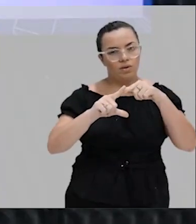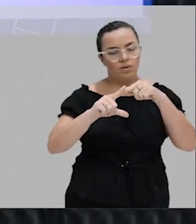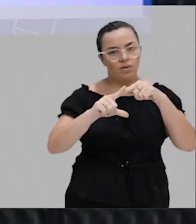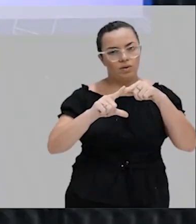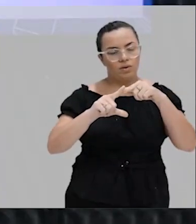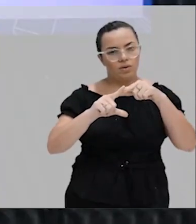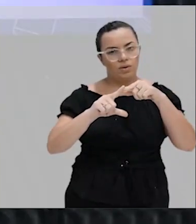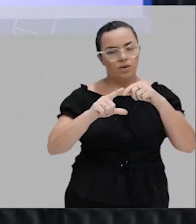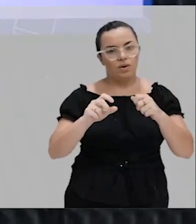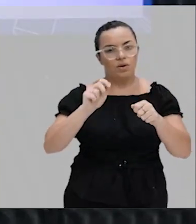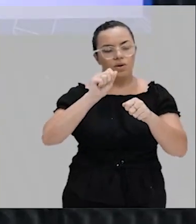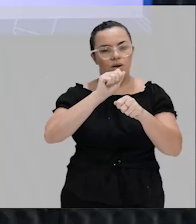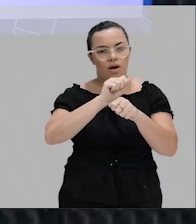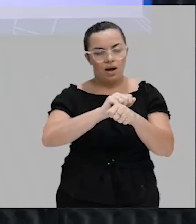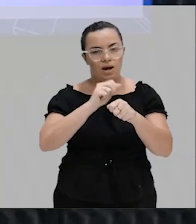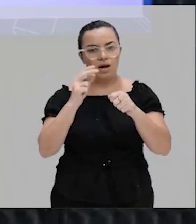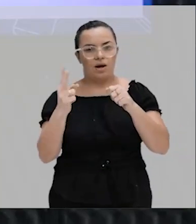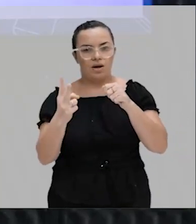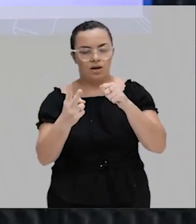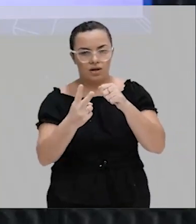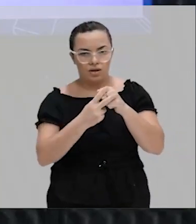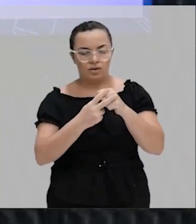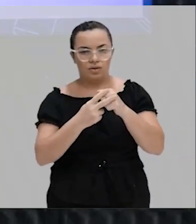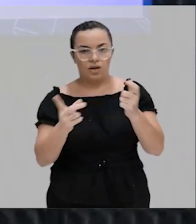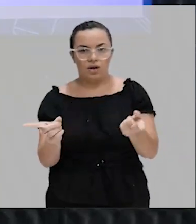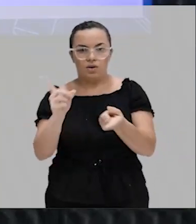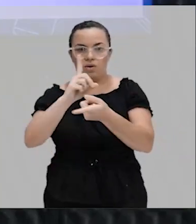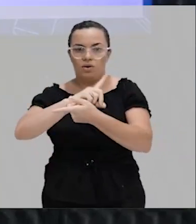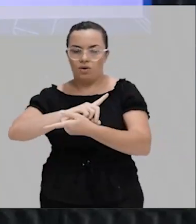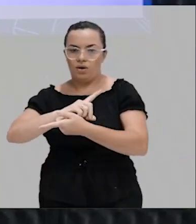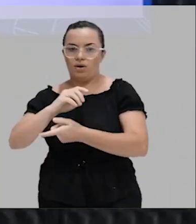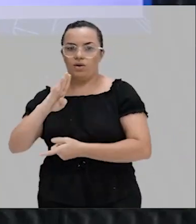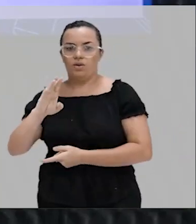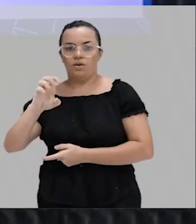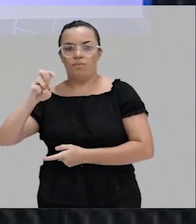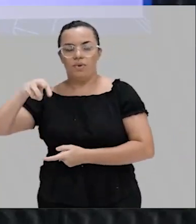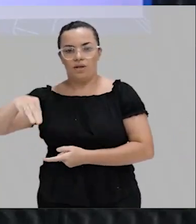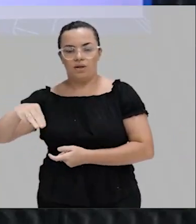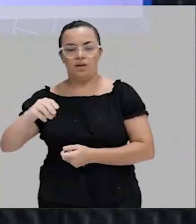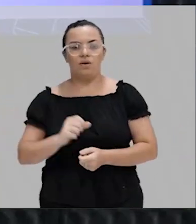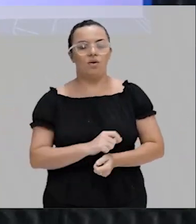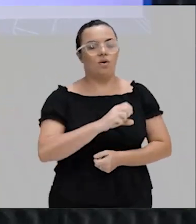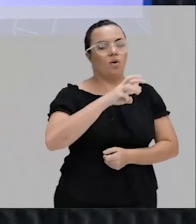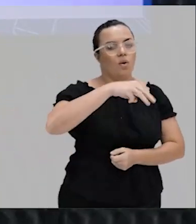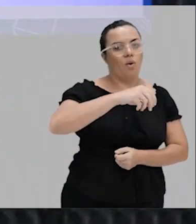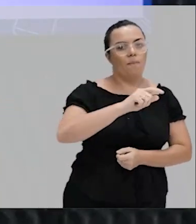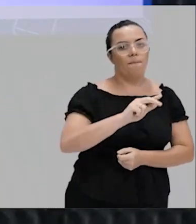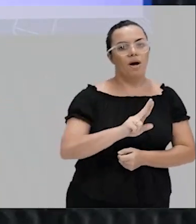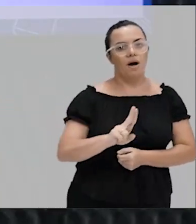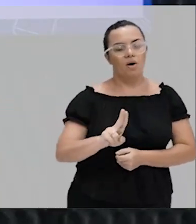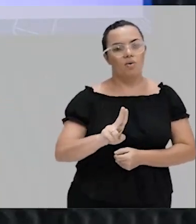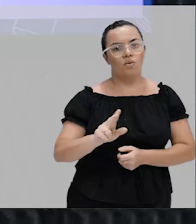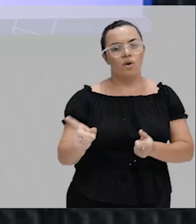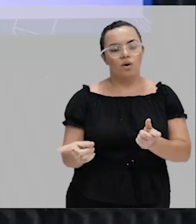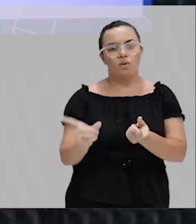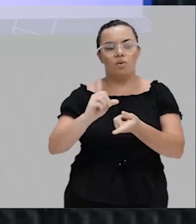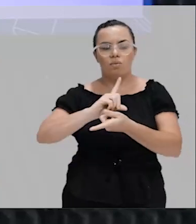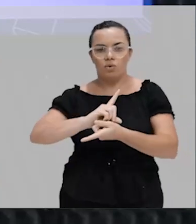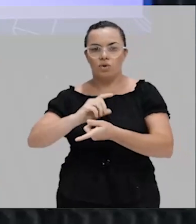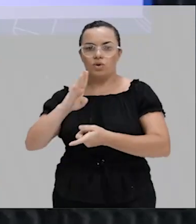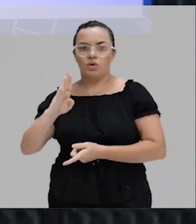é advérbio, o contrário de bem. Mal com U, adjetivo é o contrário de bom. Então, vocês fazem sempre